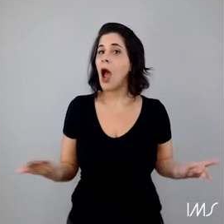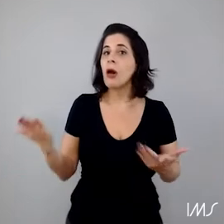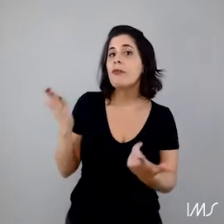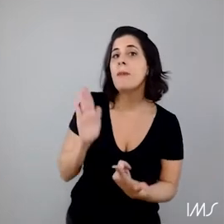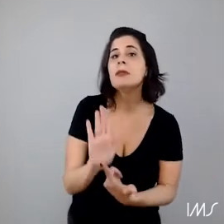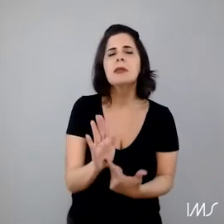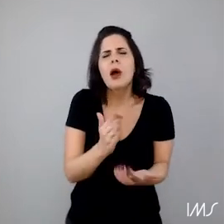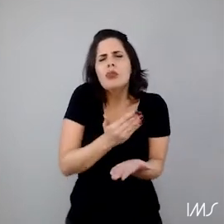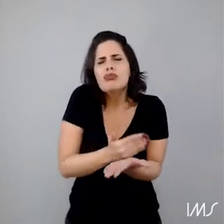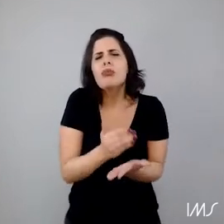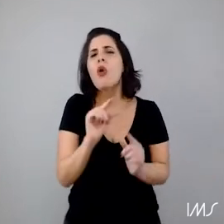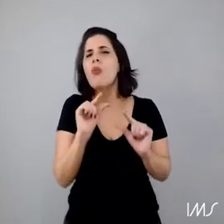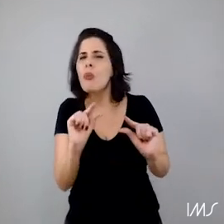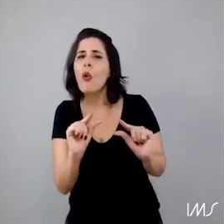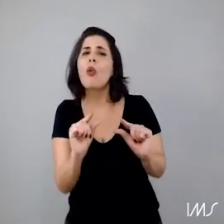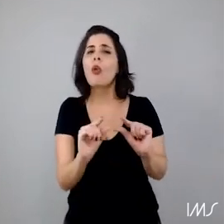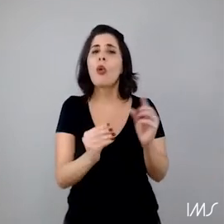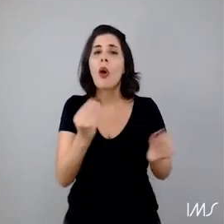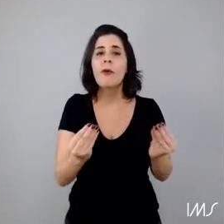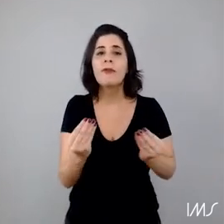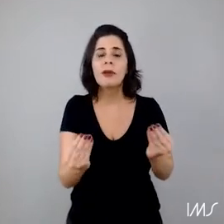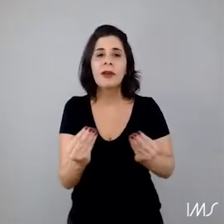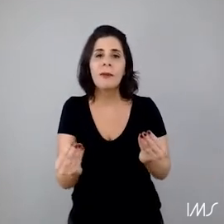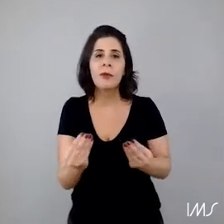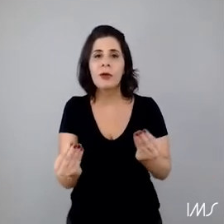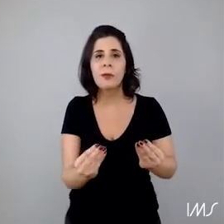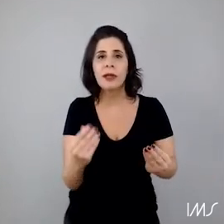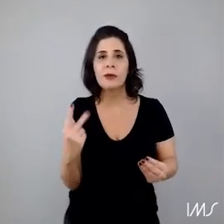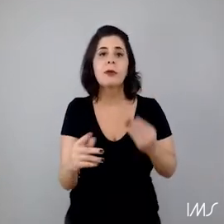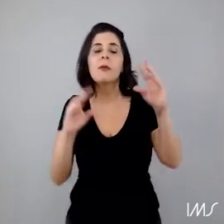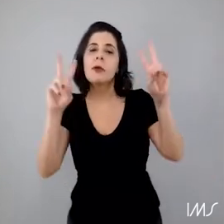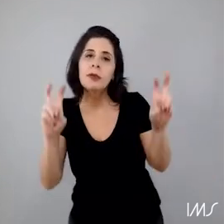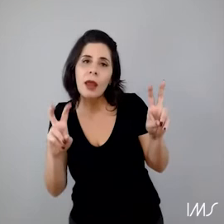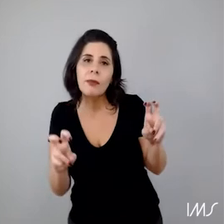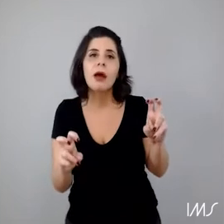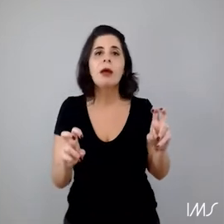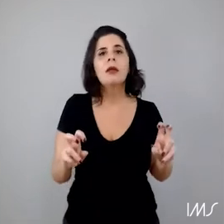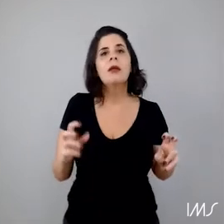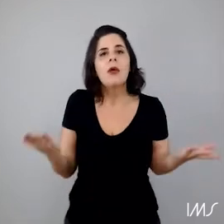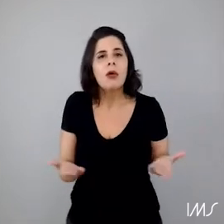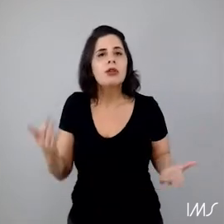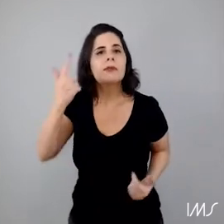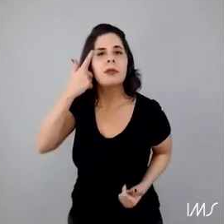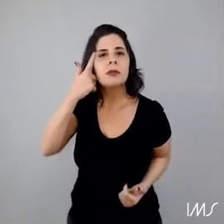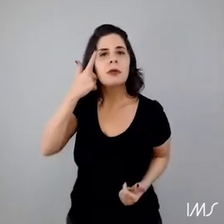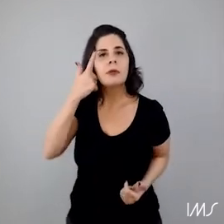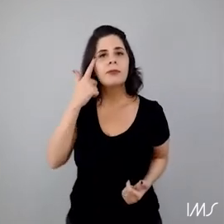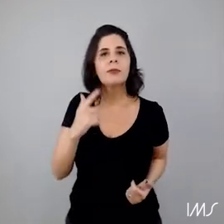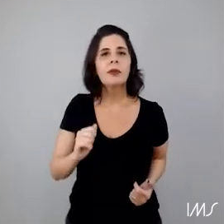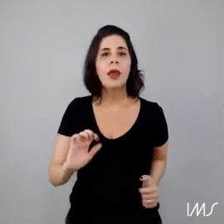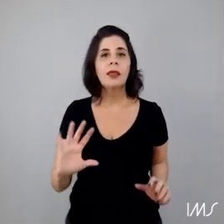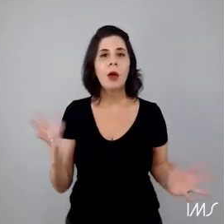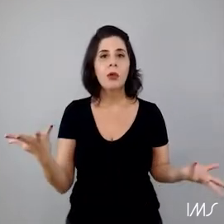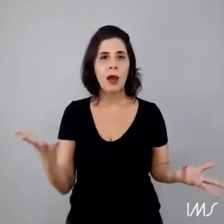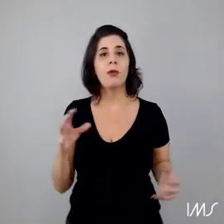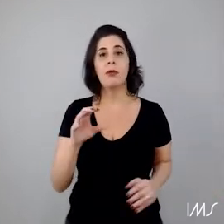então, eu vou apresentar um pouco, peço um pouquinho a paciência de vocês, um pouco o tema que a gente pensou para essa mesa inaugural do evento